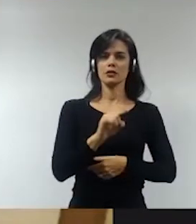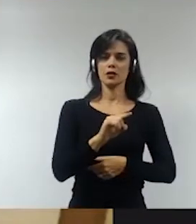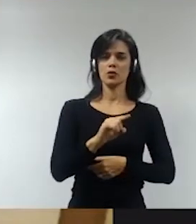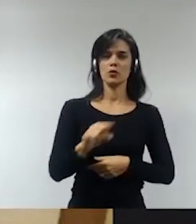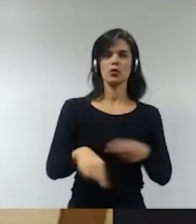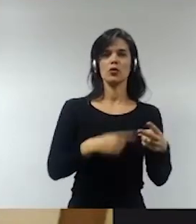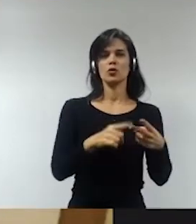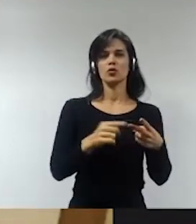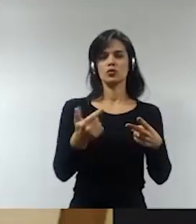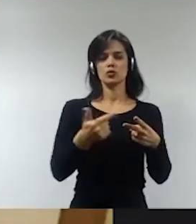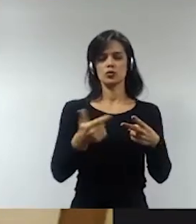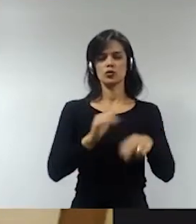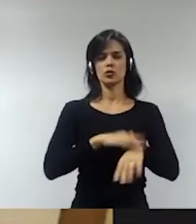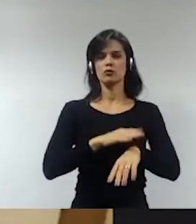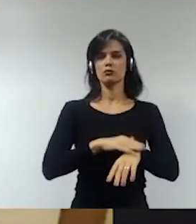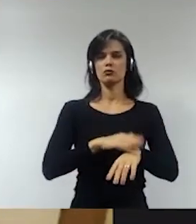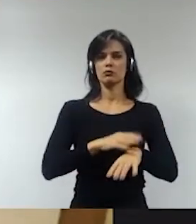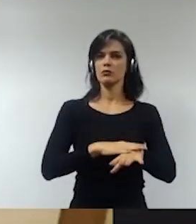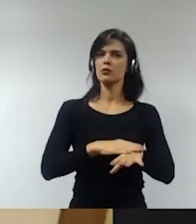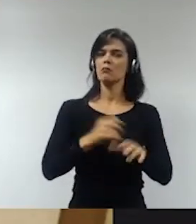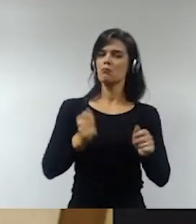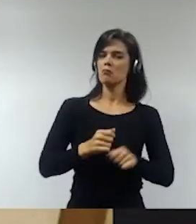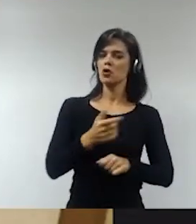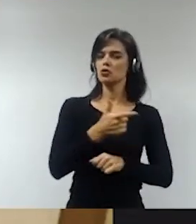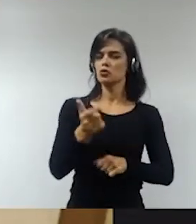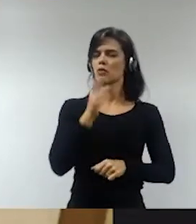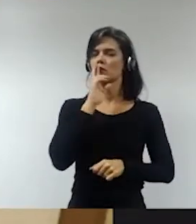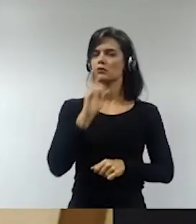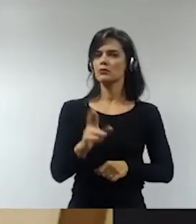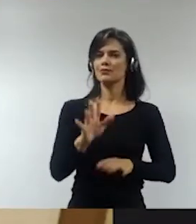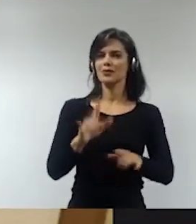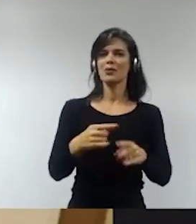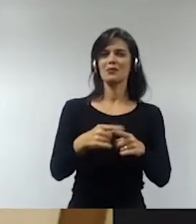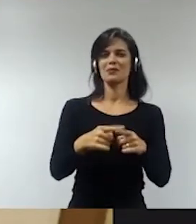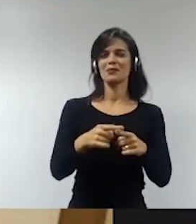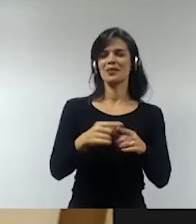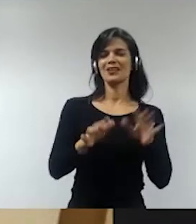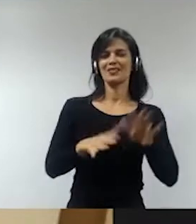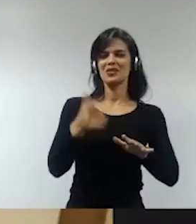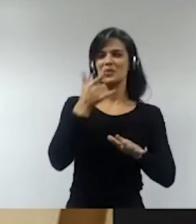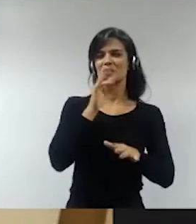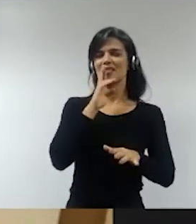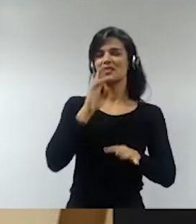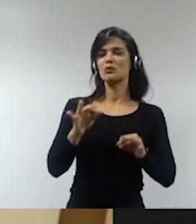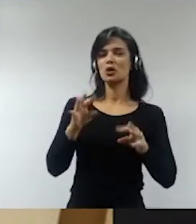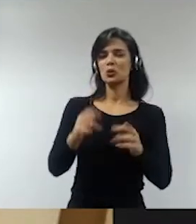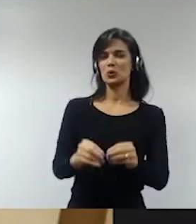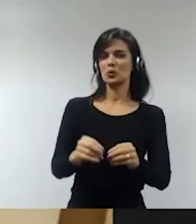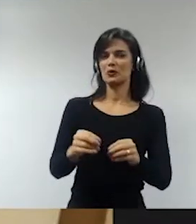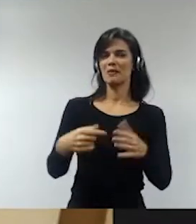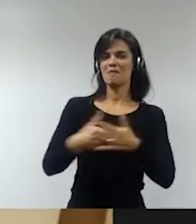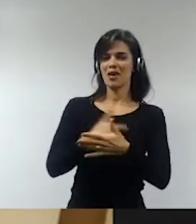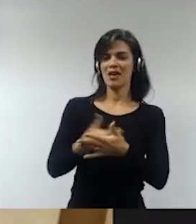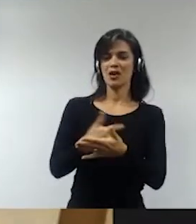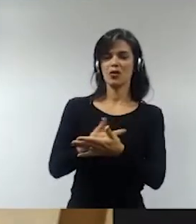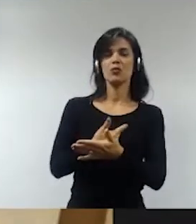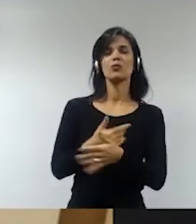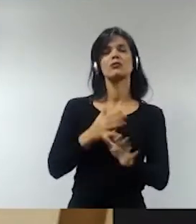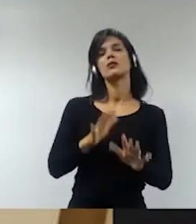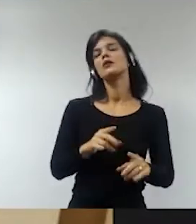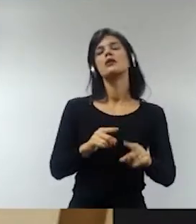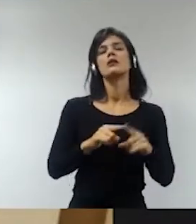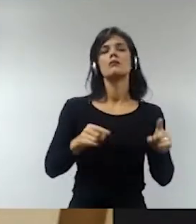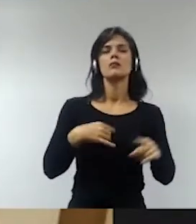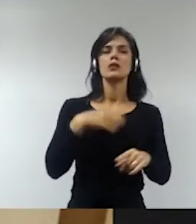eventualmente, posso até, se eu não responder todas aqui as indagações do professor, eu vou respondendo também ao longo. Eu acho que